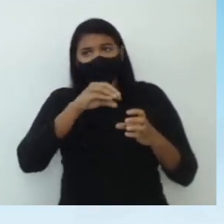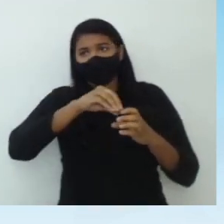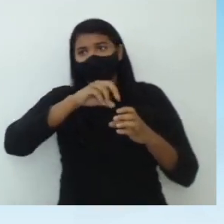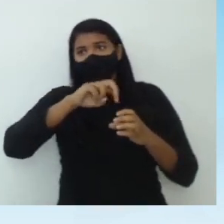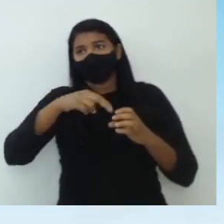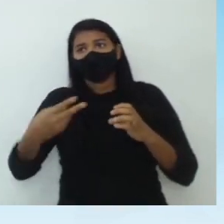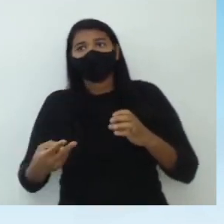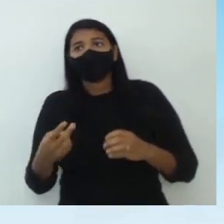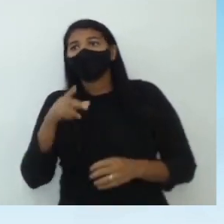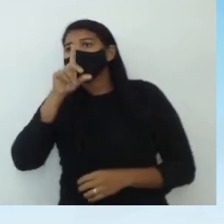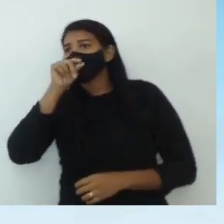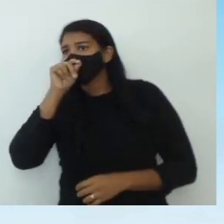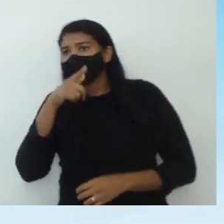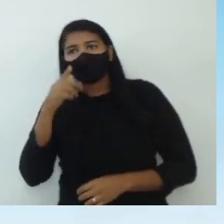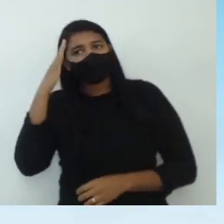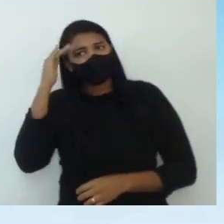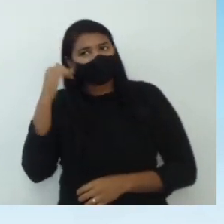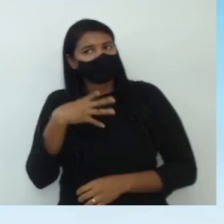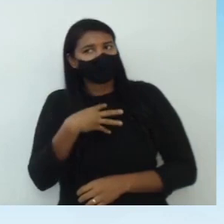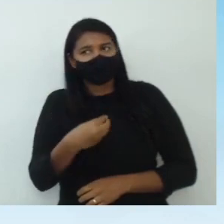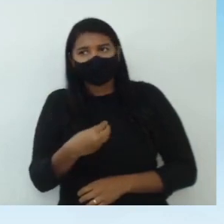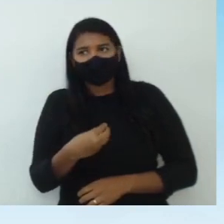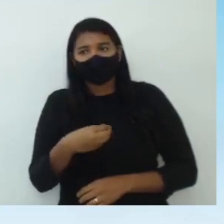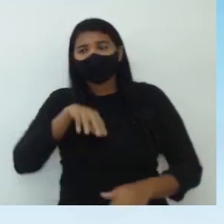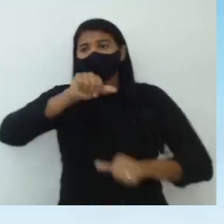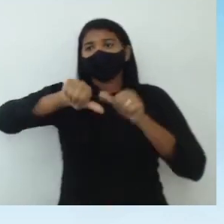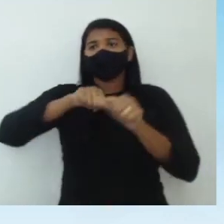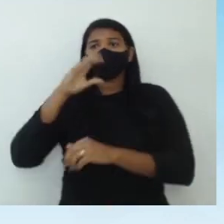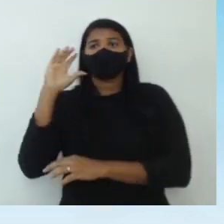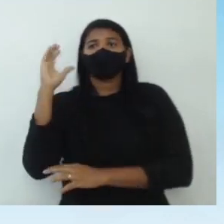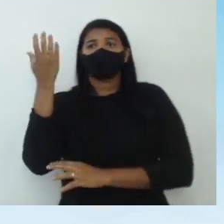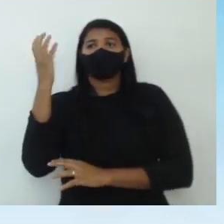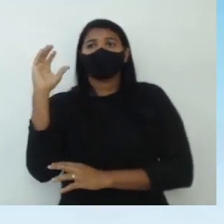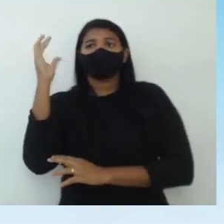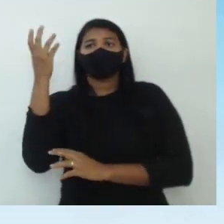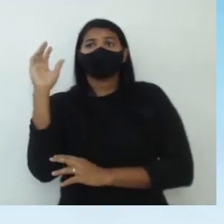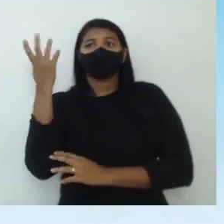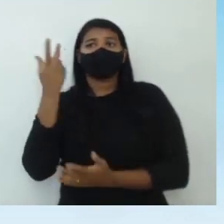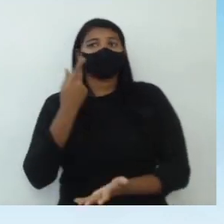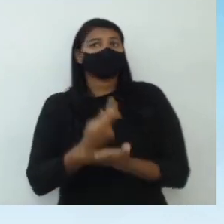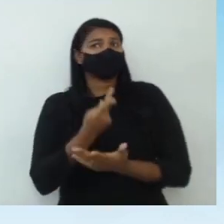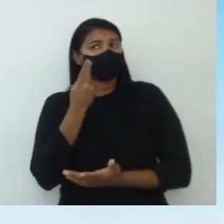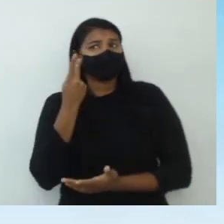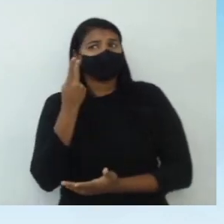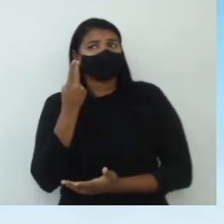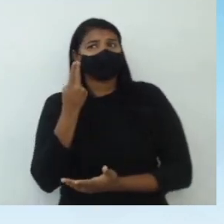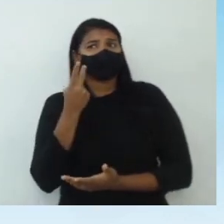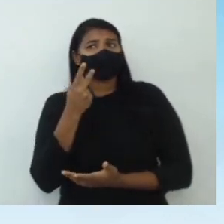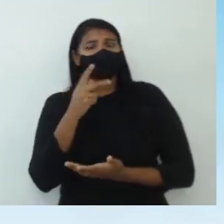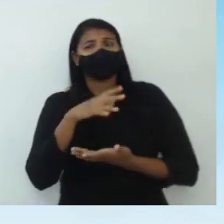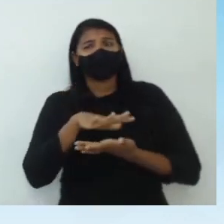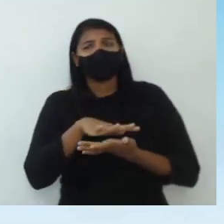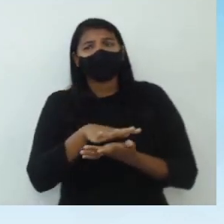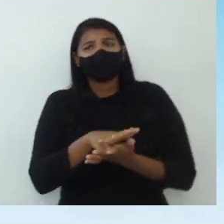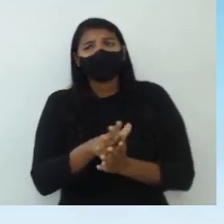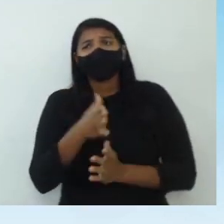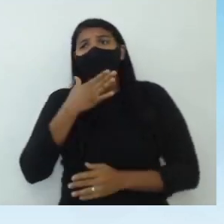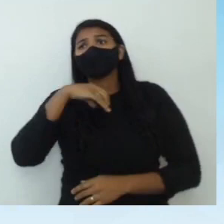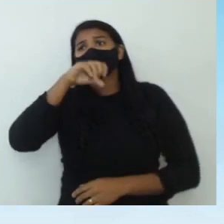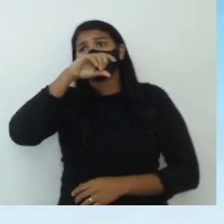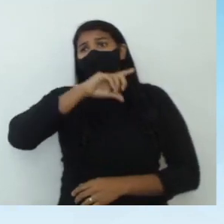não reconhece que é um filhote dele. Então, as mudanças climáticas elas estão acontecendo de uma forma tão cruel que os pais